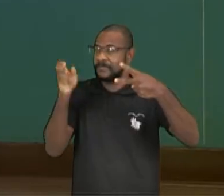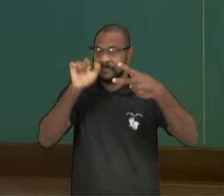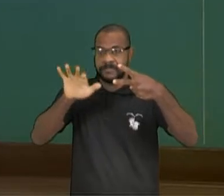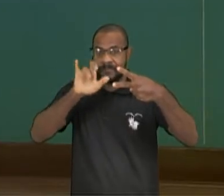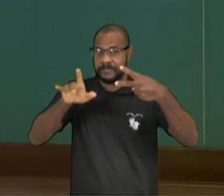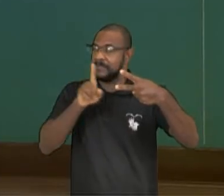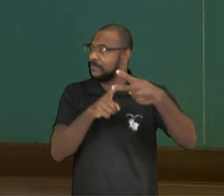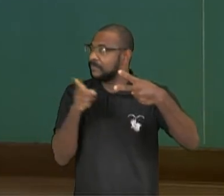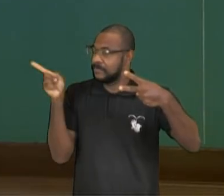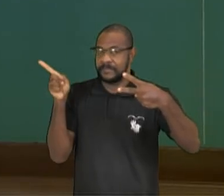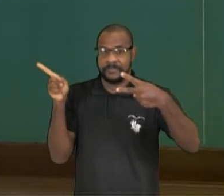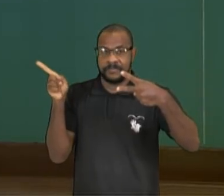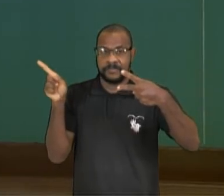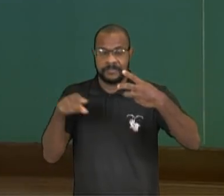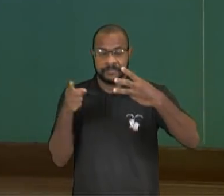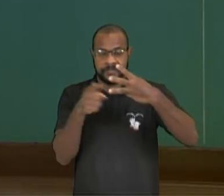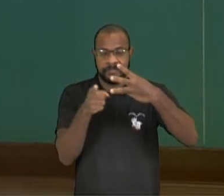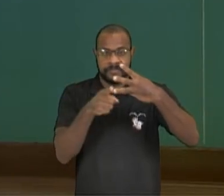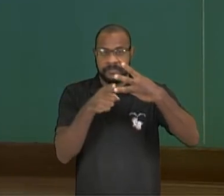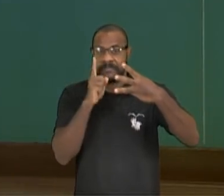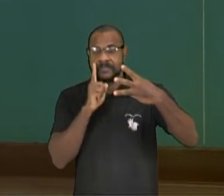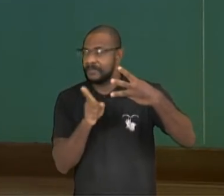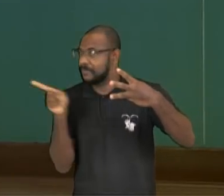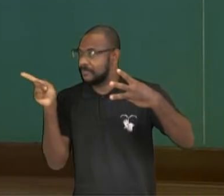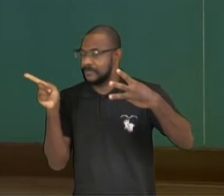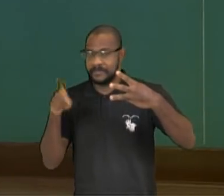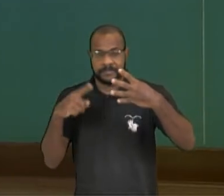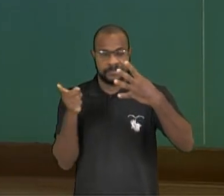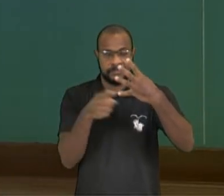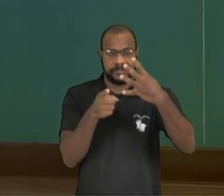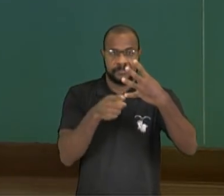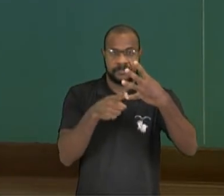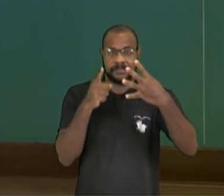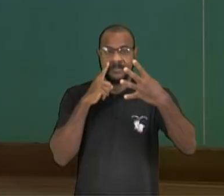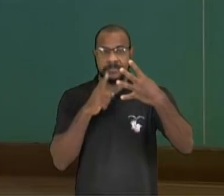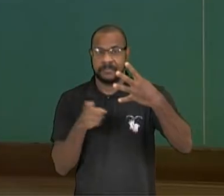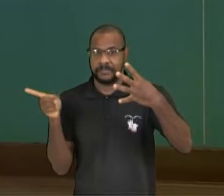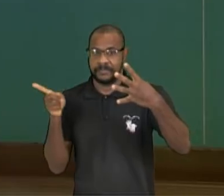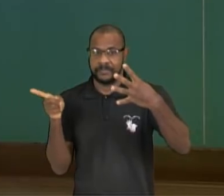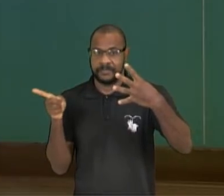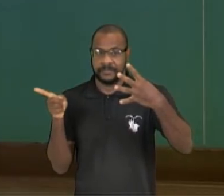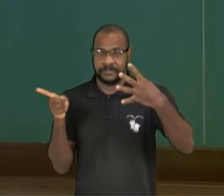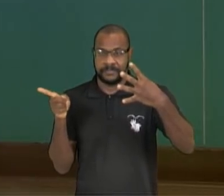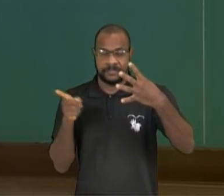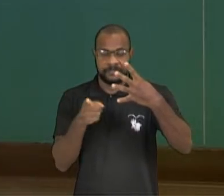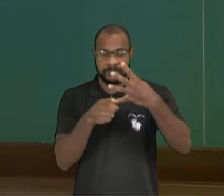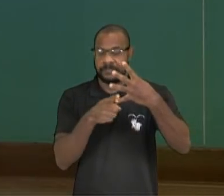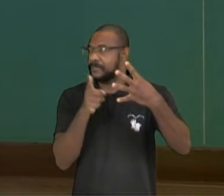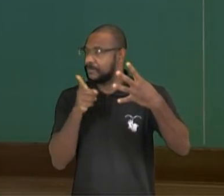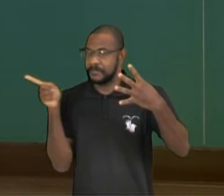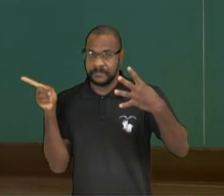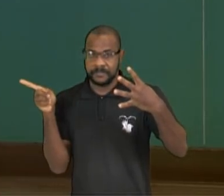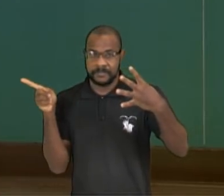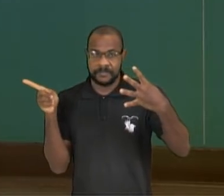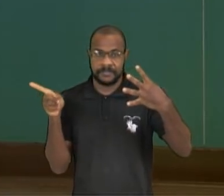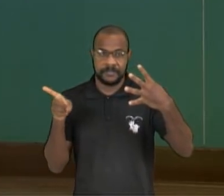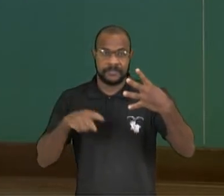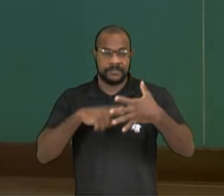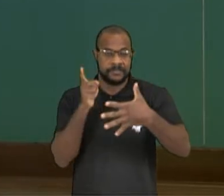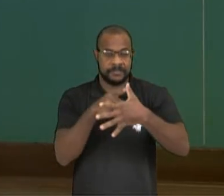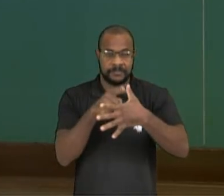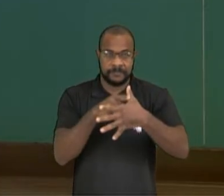Monday, Tuesday, Wednesday, ó, eu não falo esse D aqui, Wednesday,